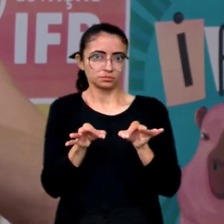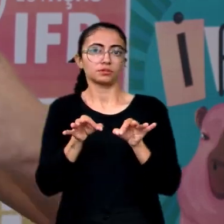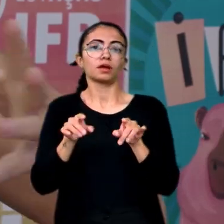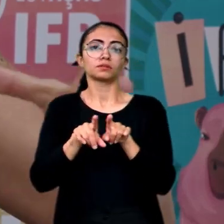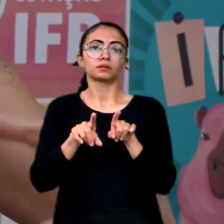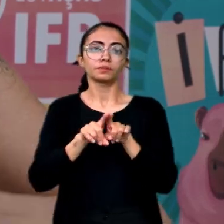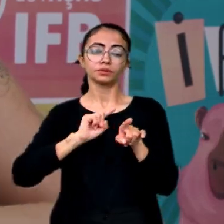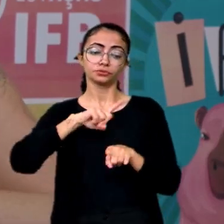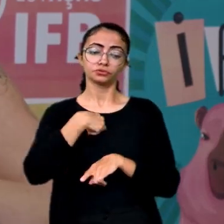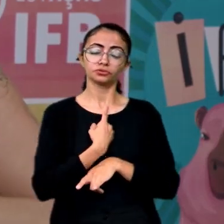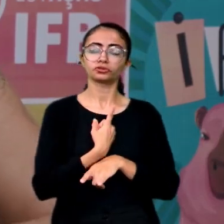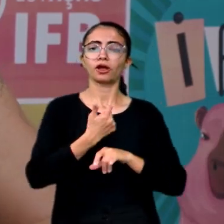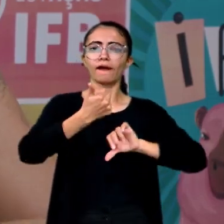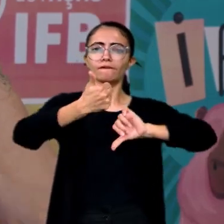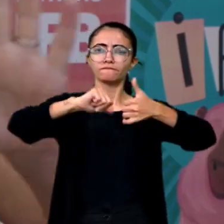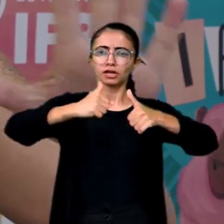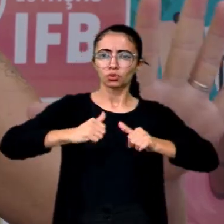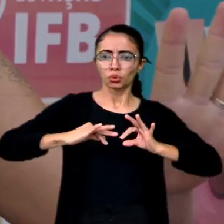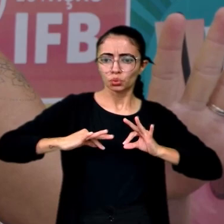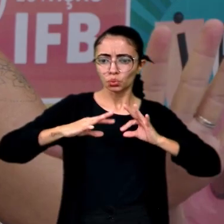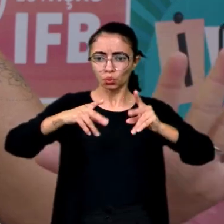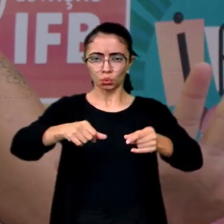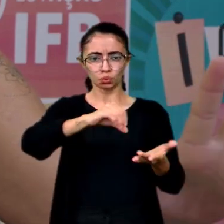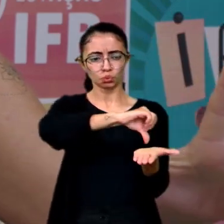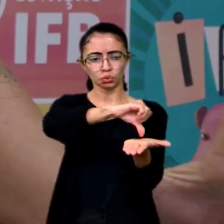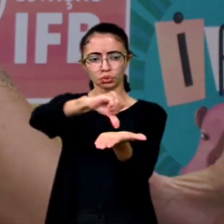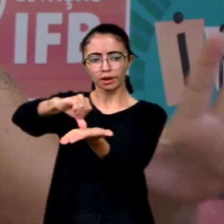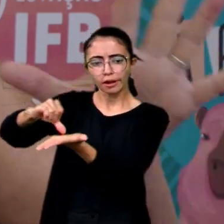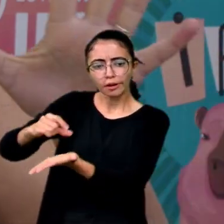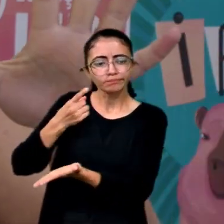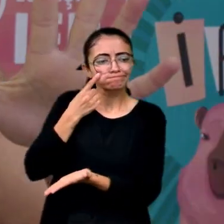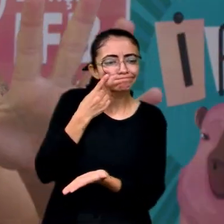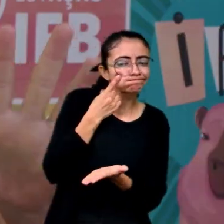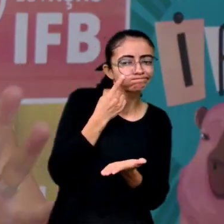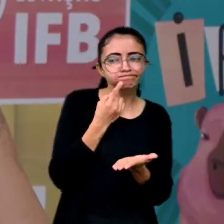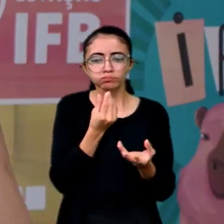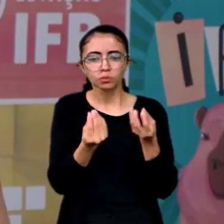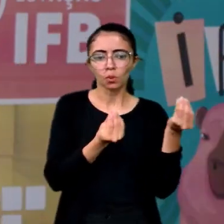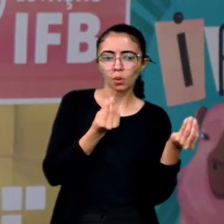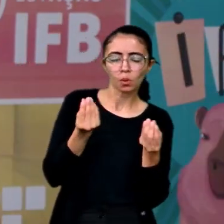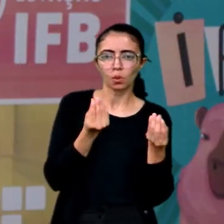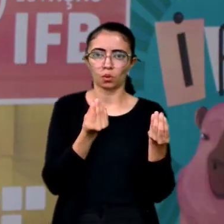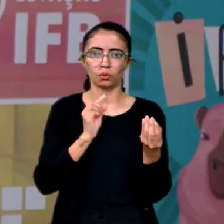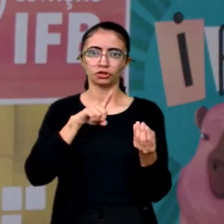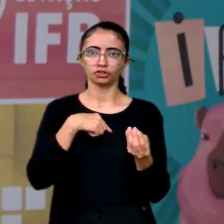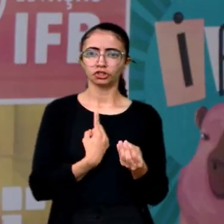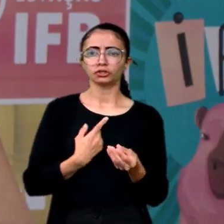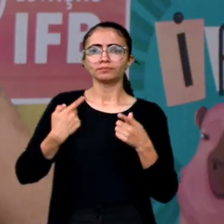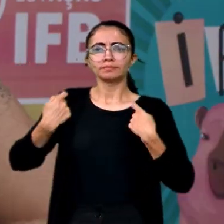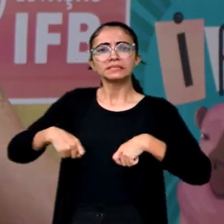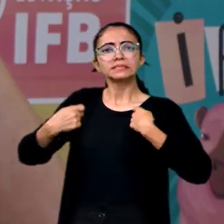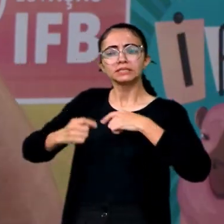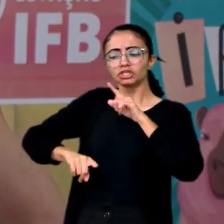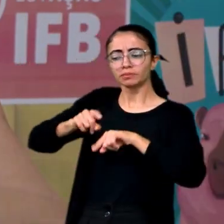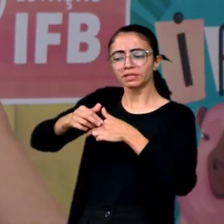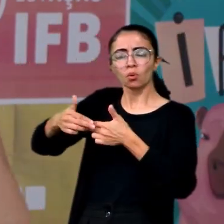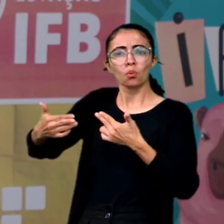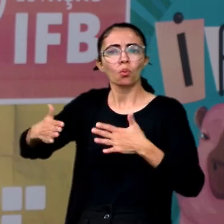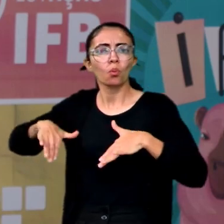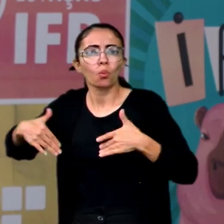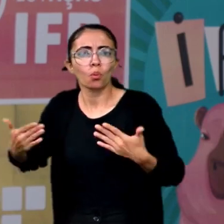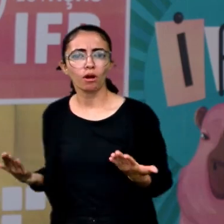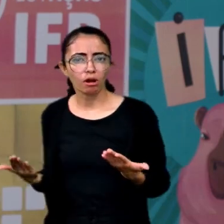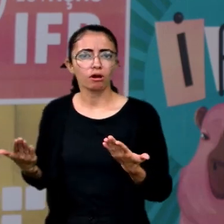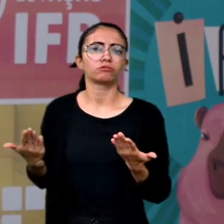e fez um diagnóstico em todos os campi para chegar e falar, bom, o que a gente precisa de material, equipamento,